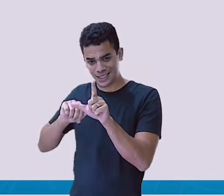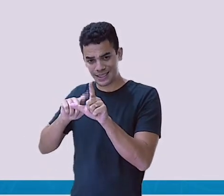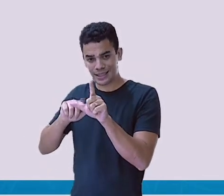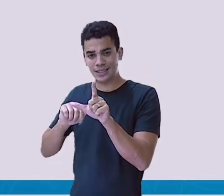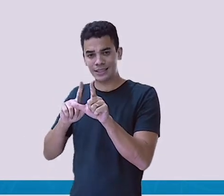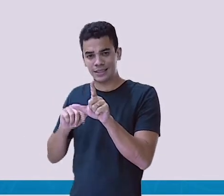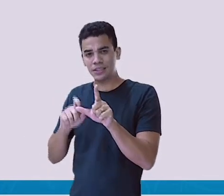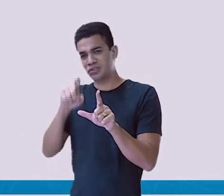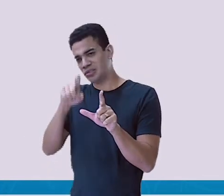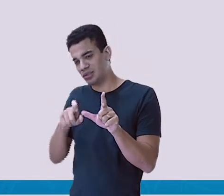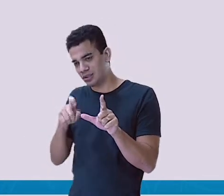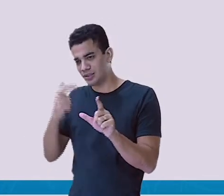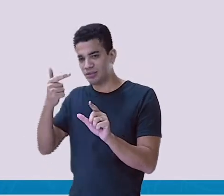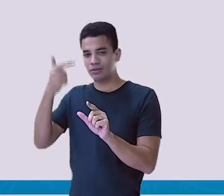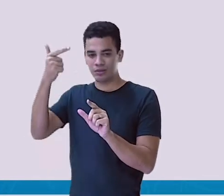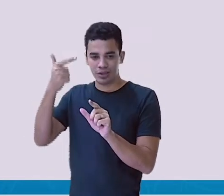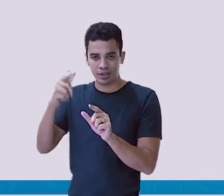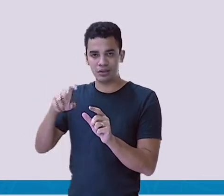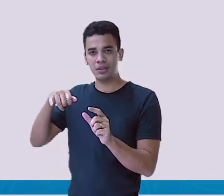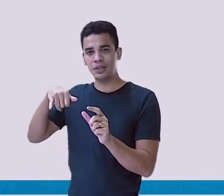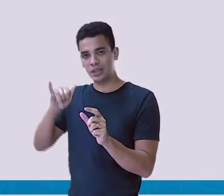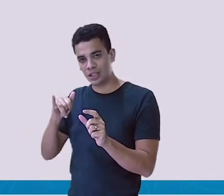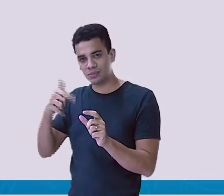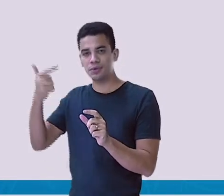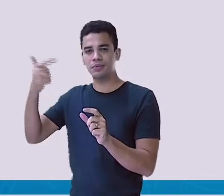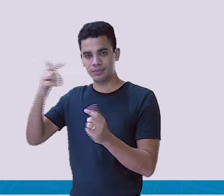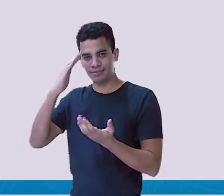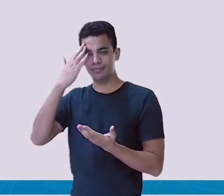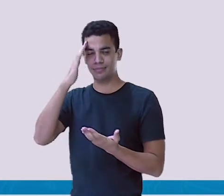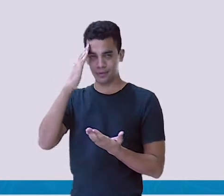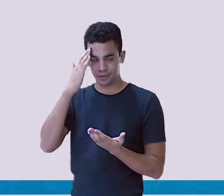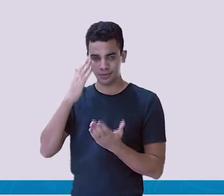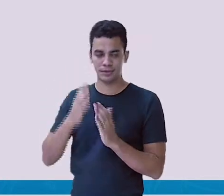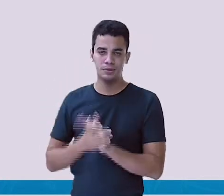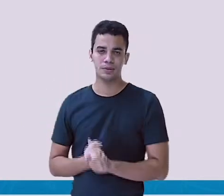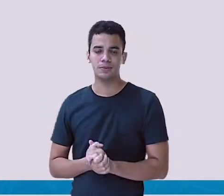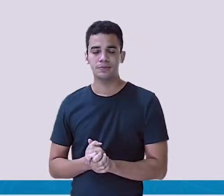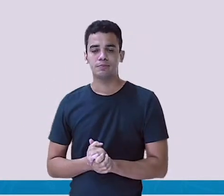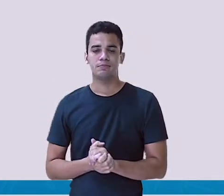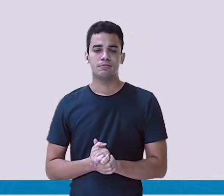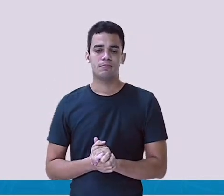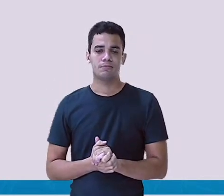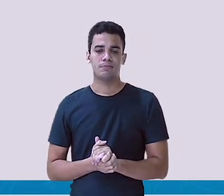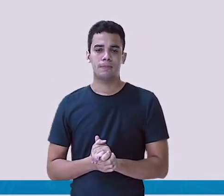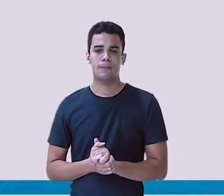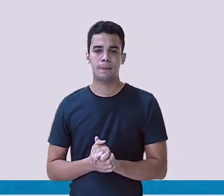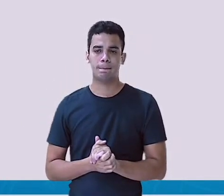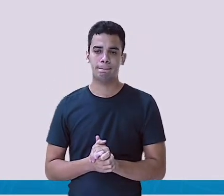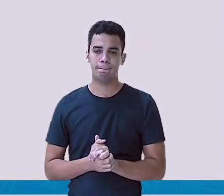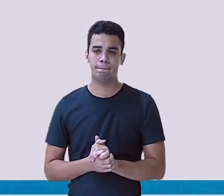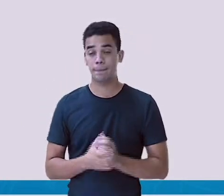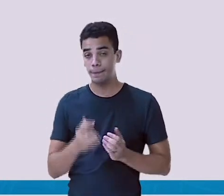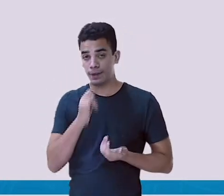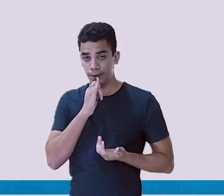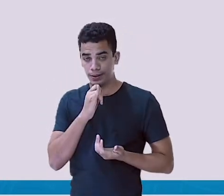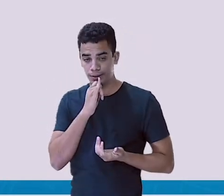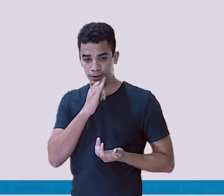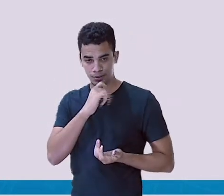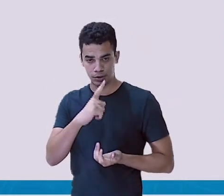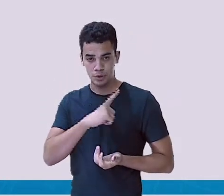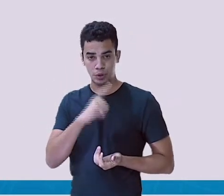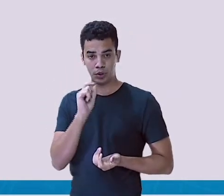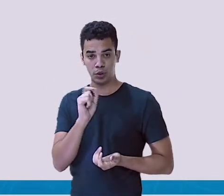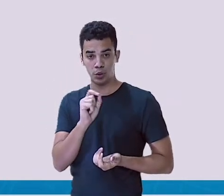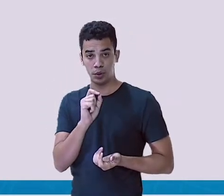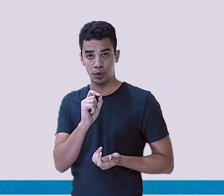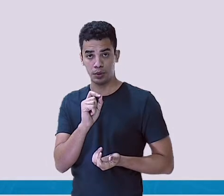desconhecidos, acompanhado dos seus expoentes. Eu tenho um exemplo aqui, 3x ao quadrado,